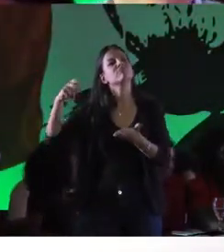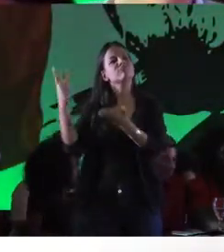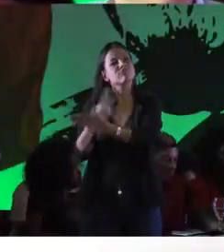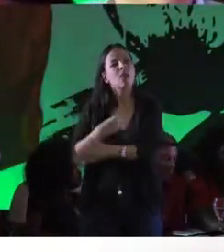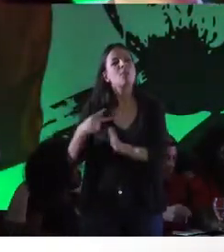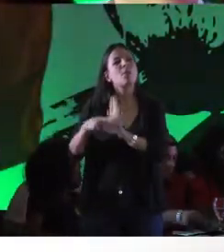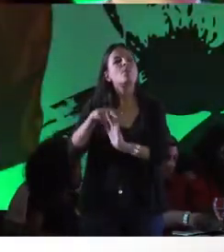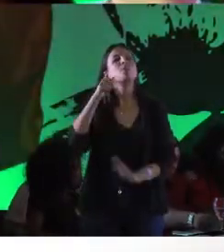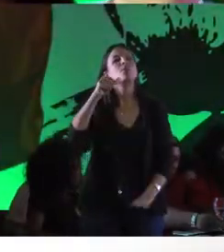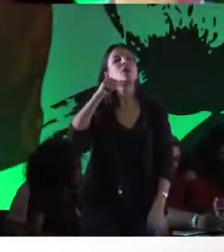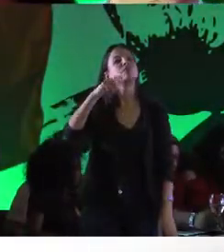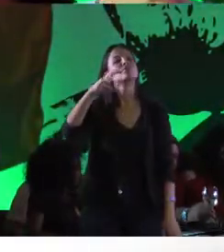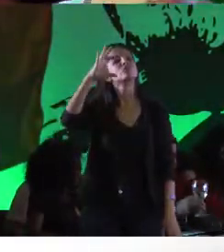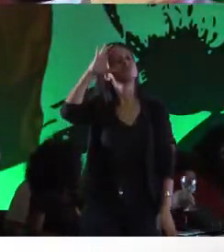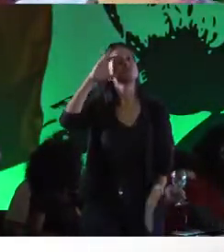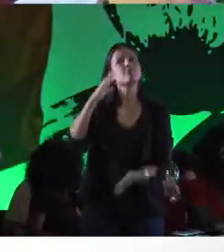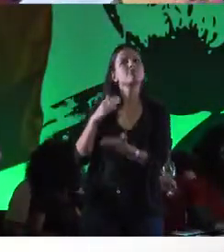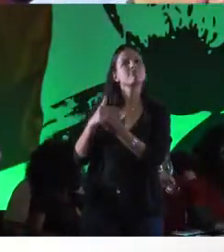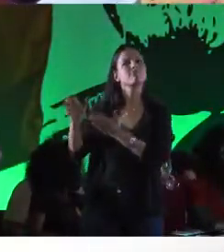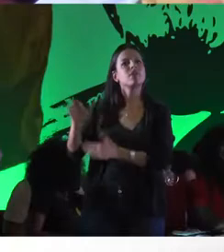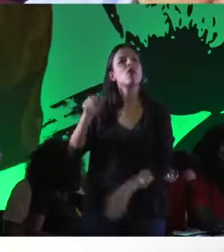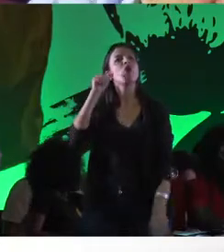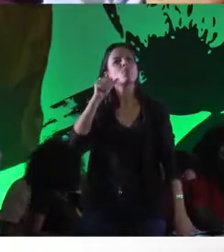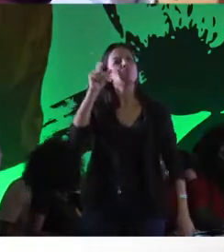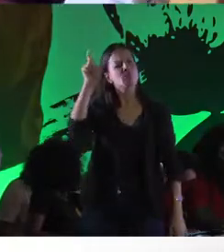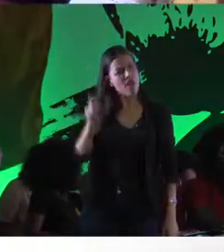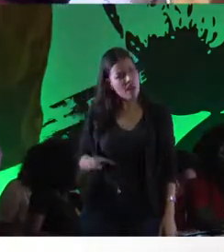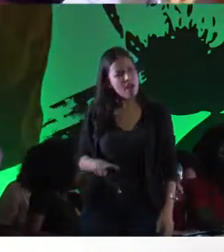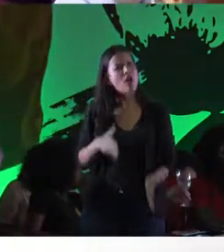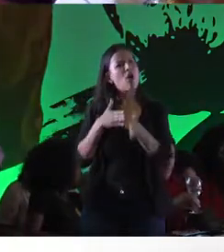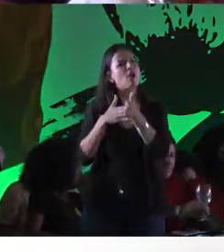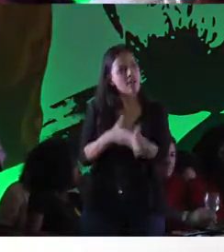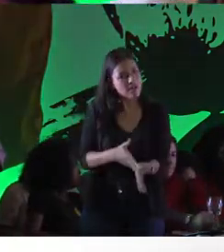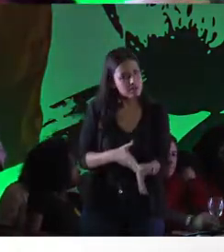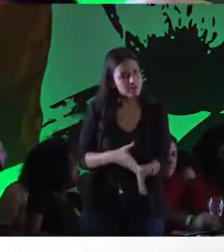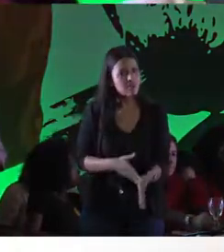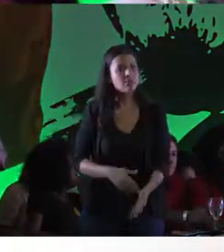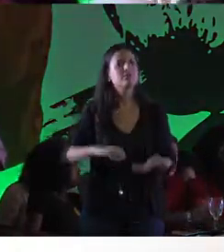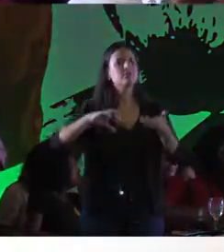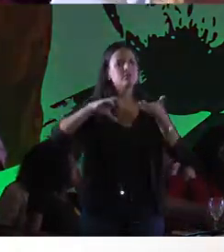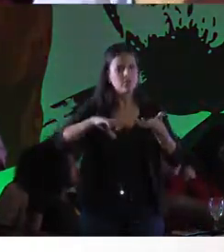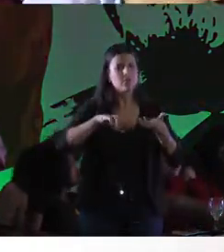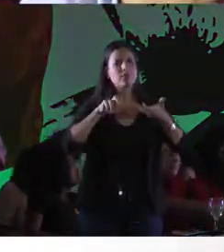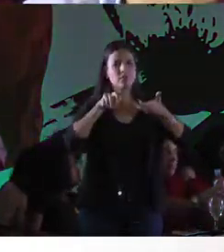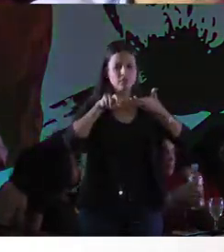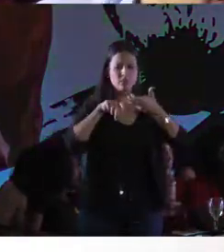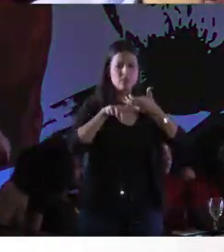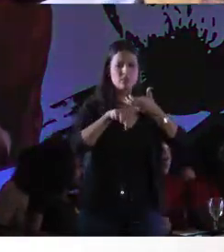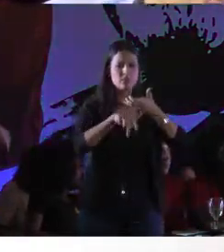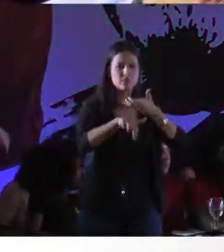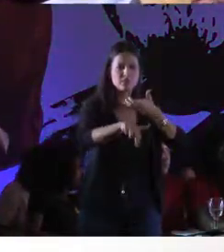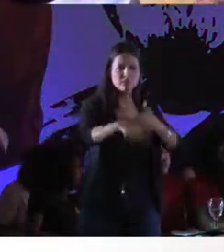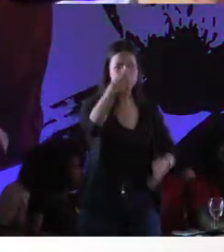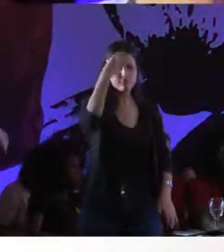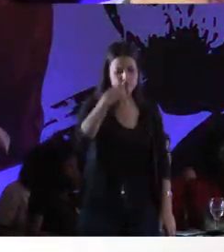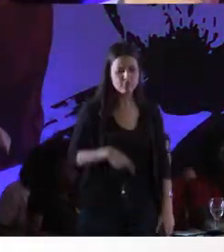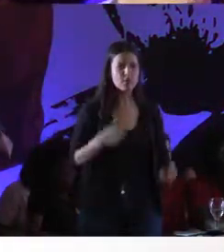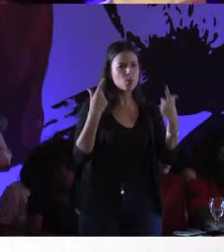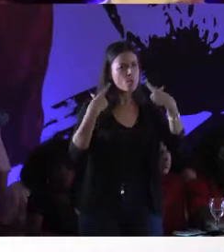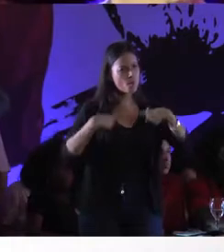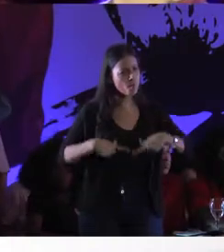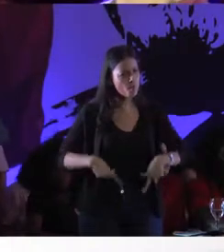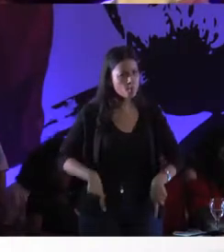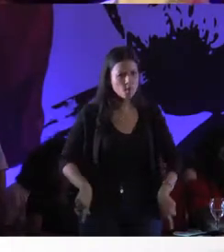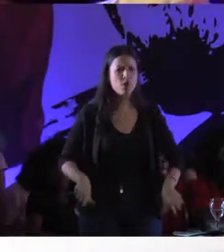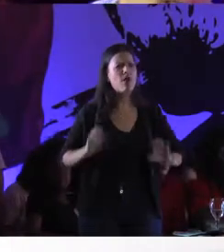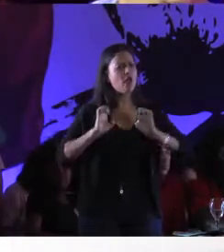Dilma Rousseff, uma mulher honesta que saiu do Palácio do Planalto com atestado de idoneidade, não roubou nem um